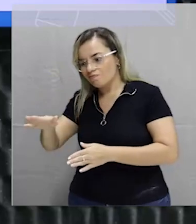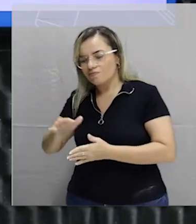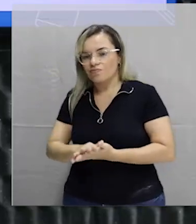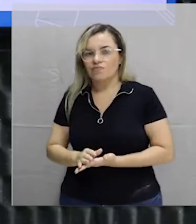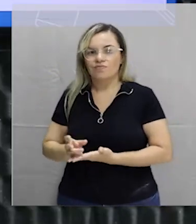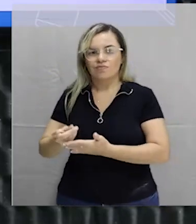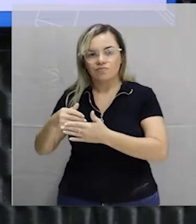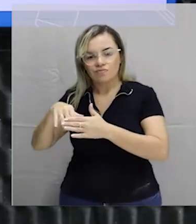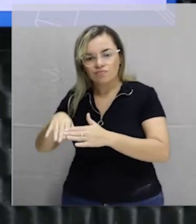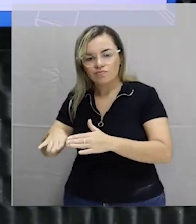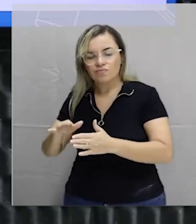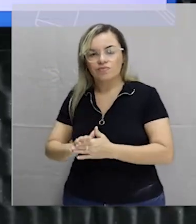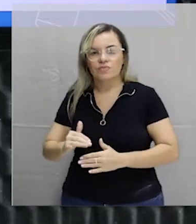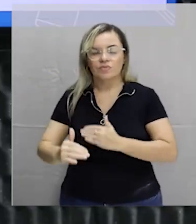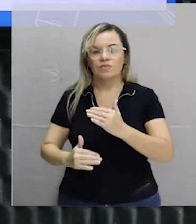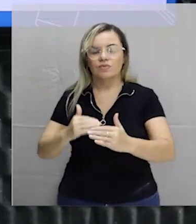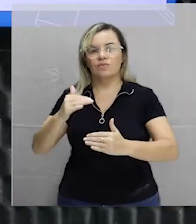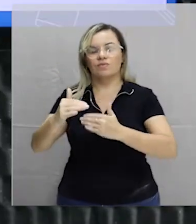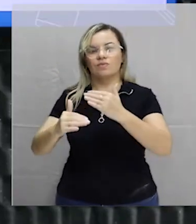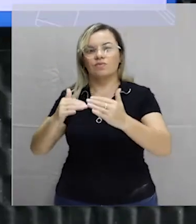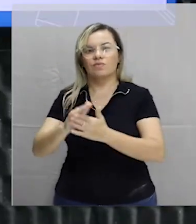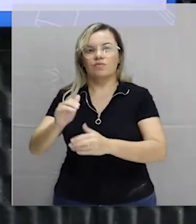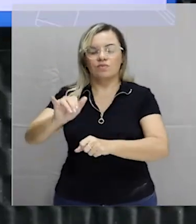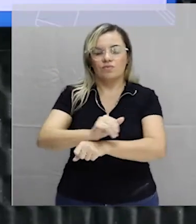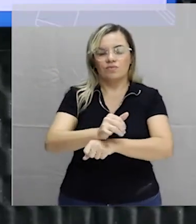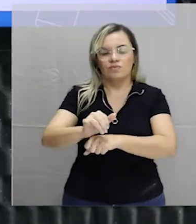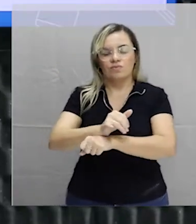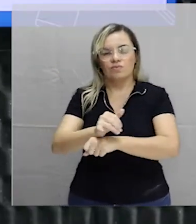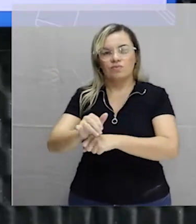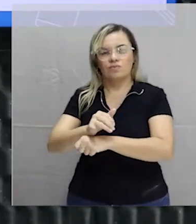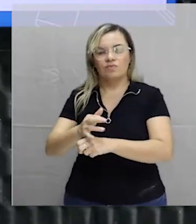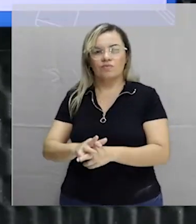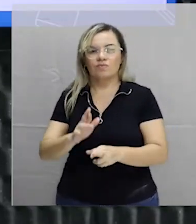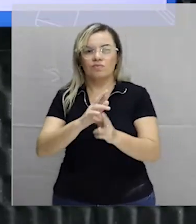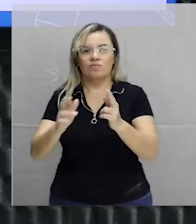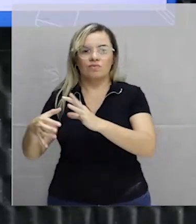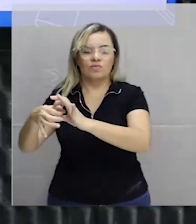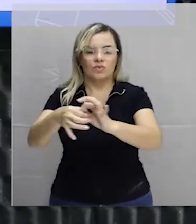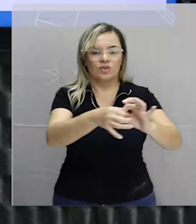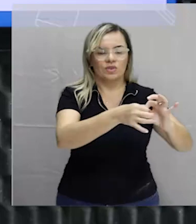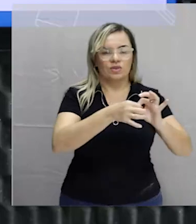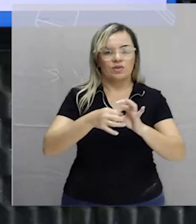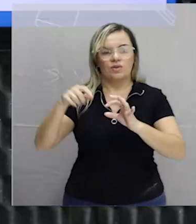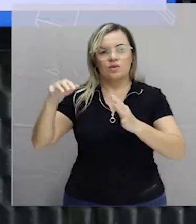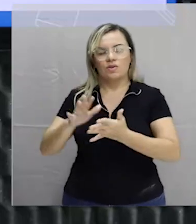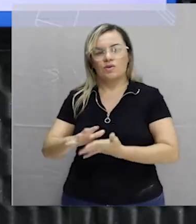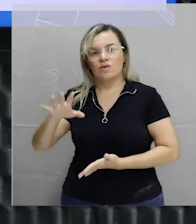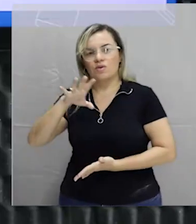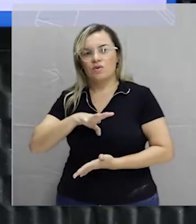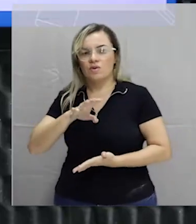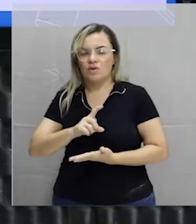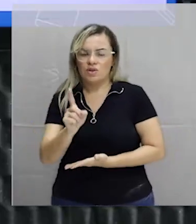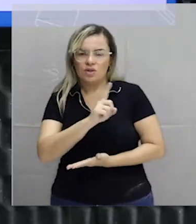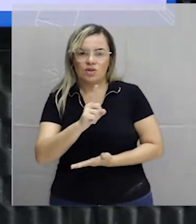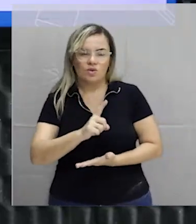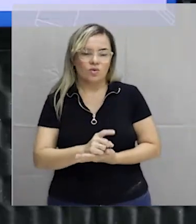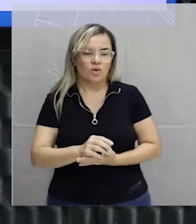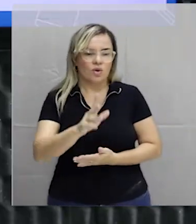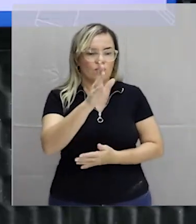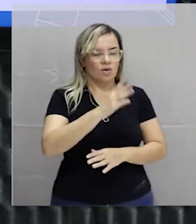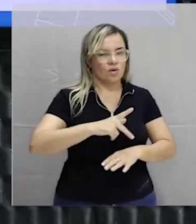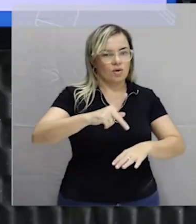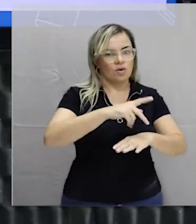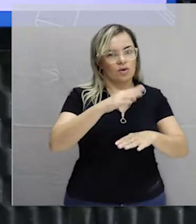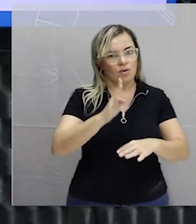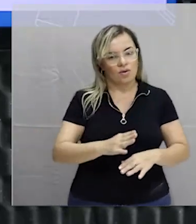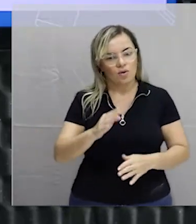Um Estado colonial que tinha vínculos diretamente com Portugal, e não com o resto do Brasil, e não, por